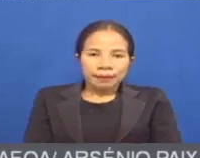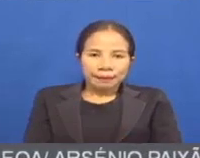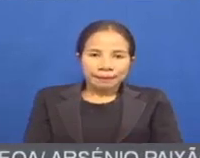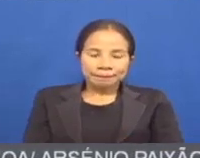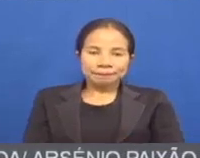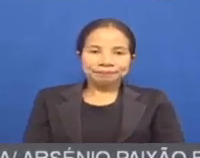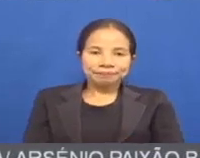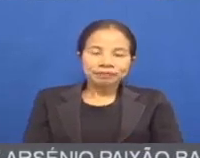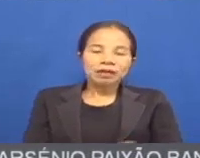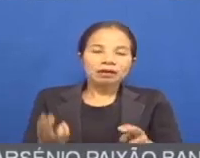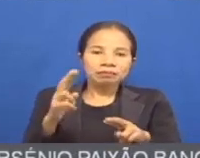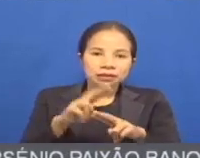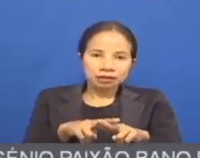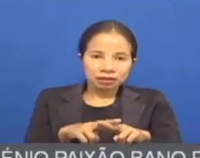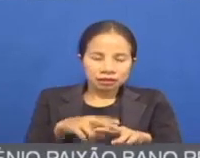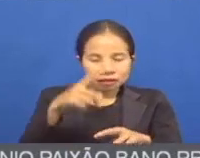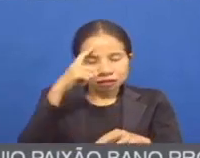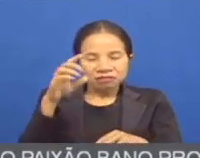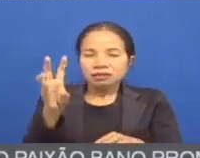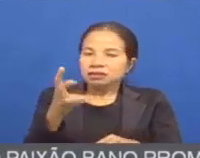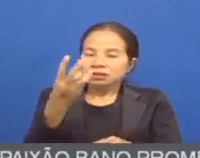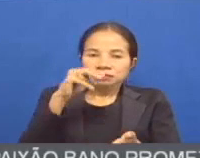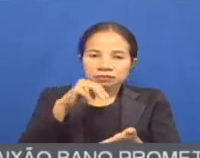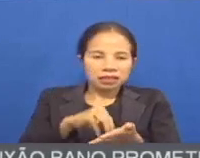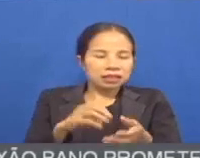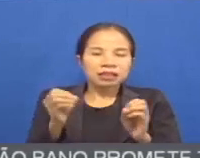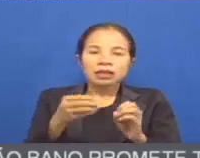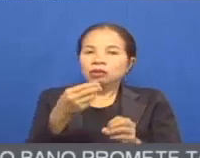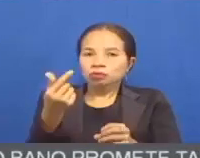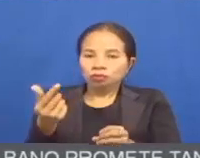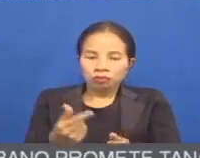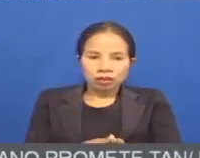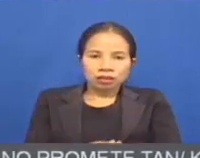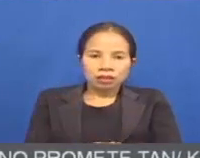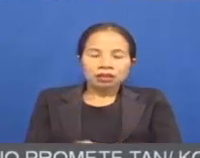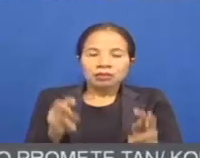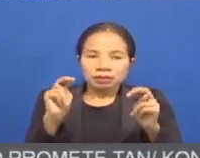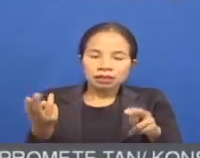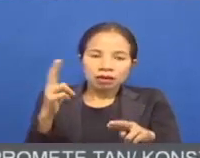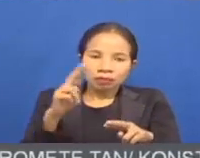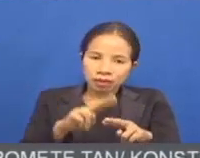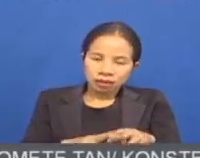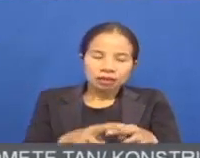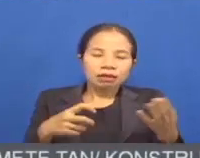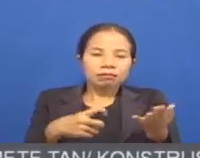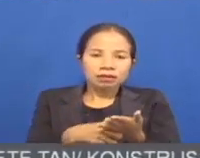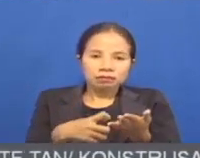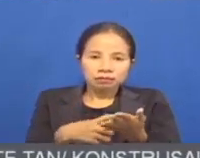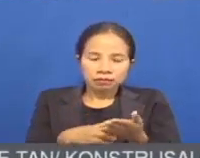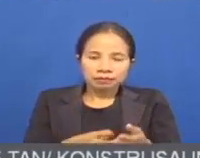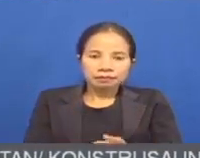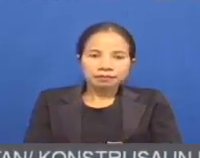aprova tanto, a tu não é, estamos 16 mil nesse lato, aí tem que estar bele e está aquisitando o passaporte, nível, mas bele